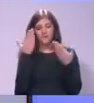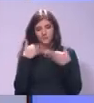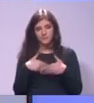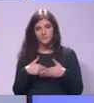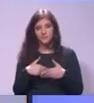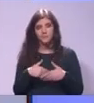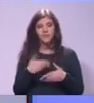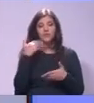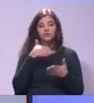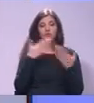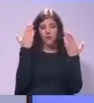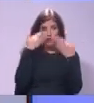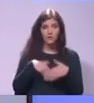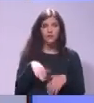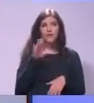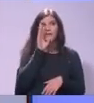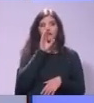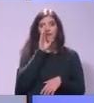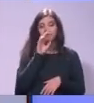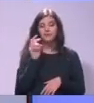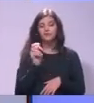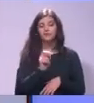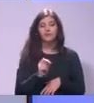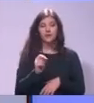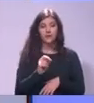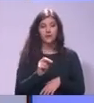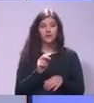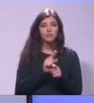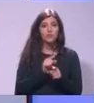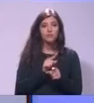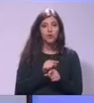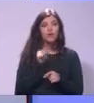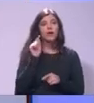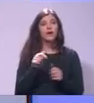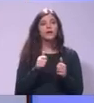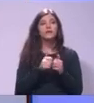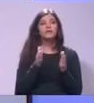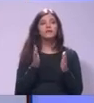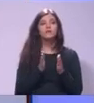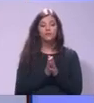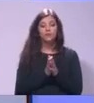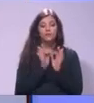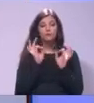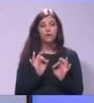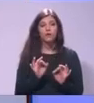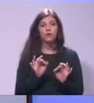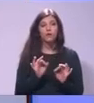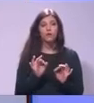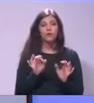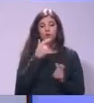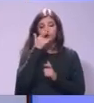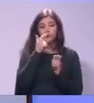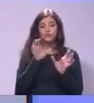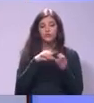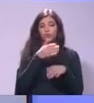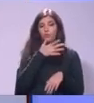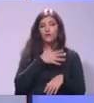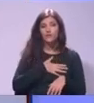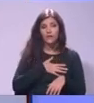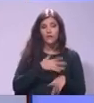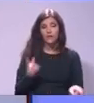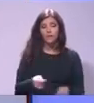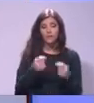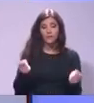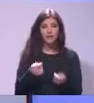segunda à noite quem passasse pelos três mais ou menos ao mesmo tempo aí sim estava tudo sincronizado para os carteiros no benfica e fazer pelo